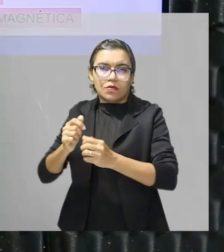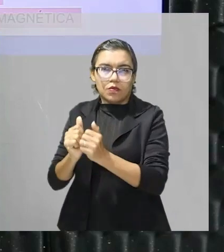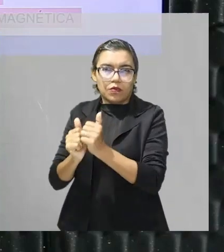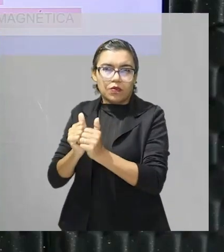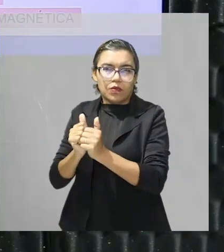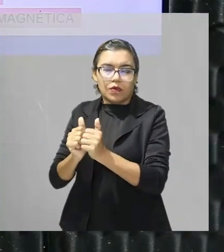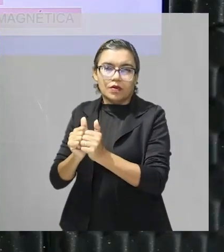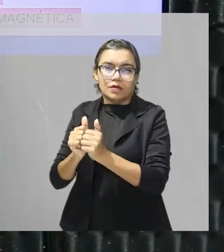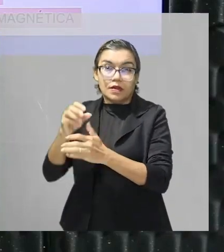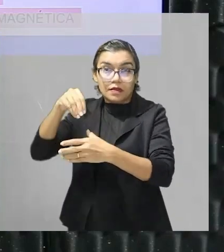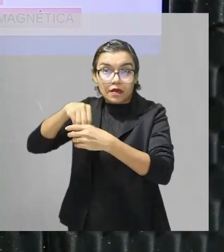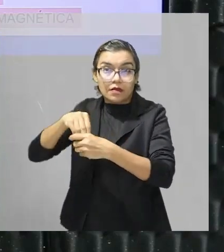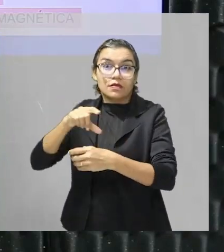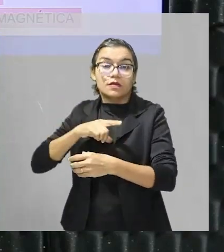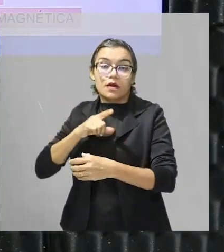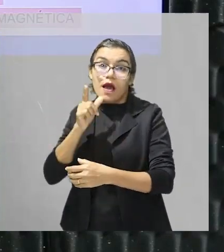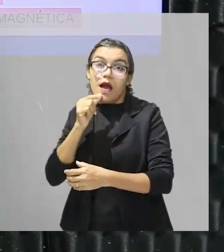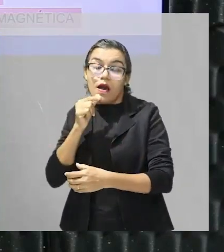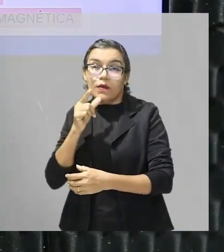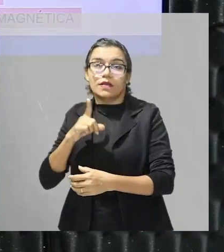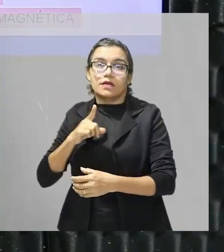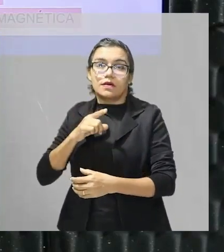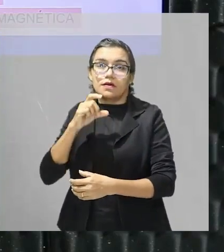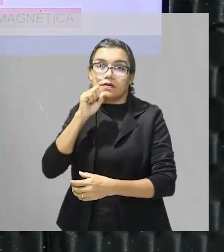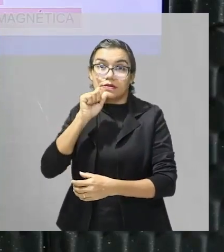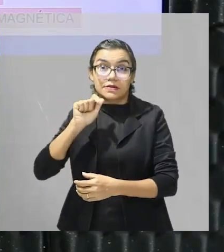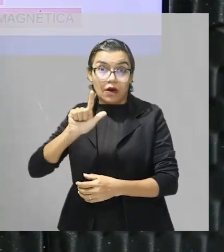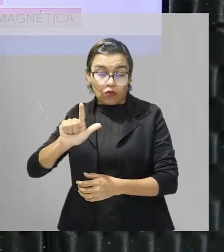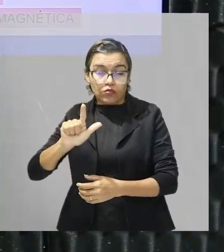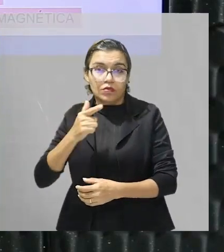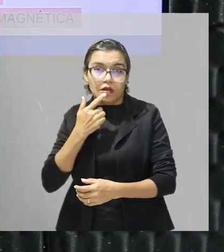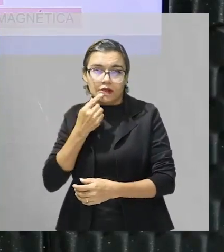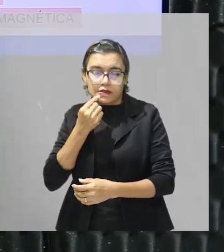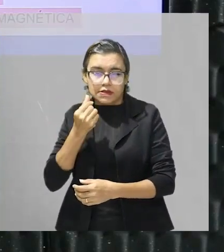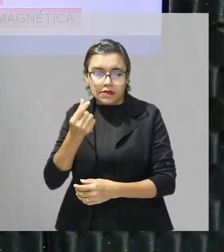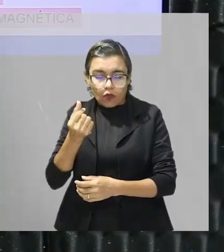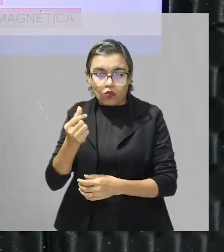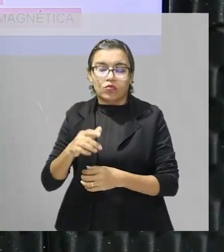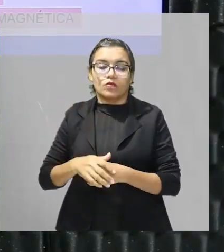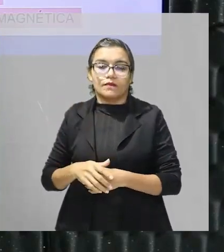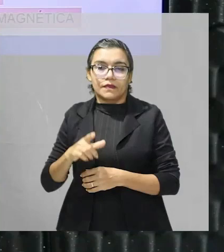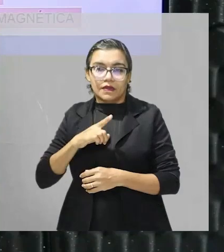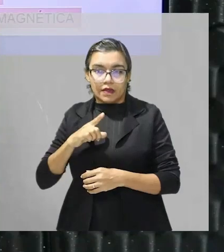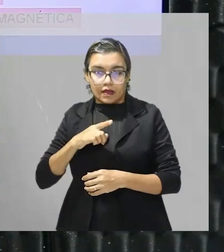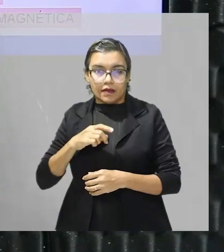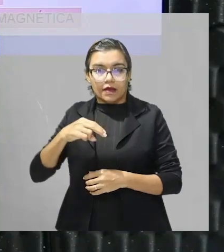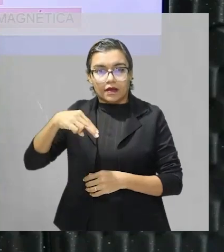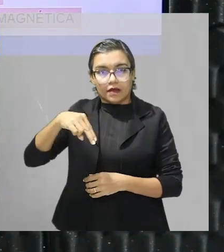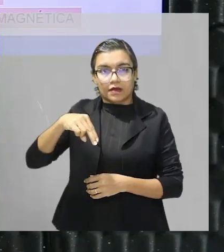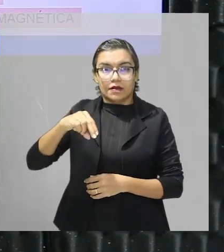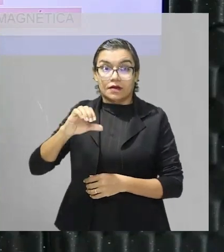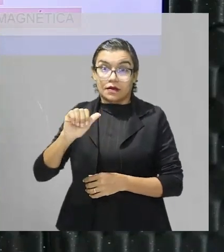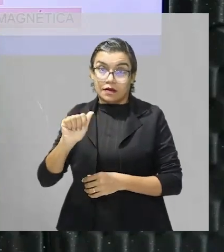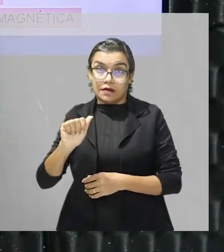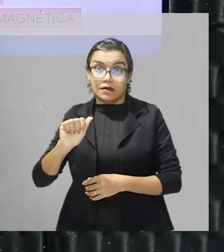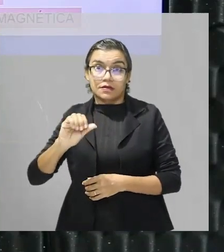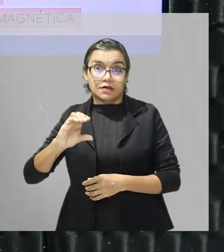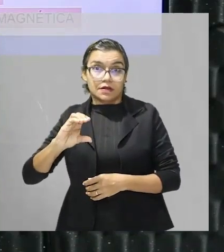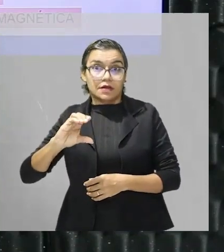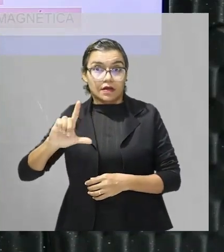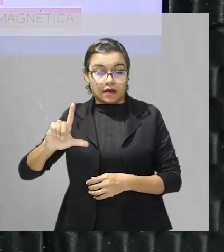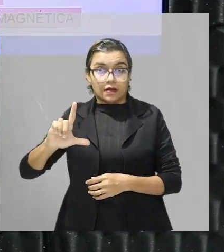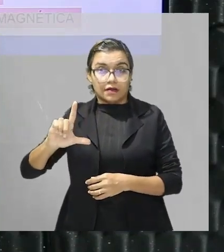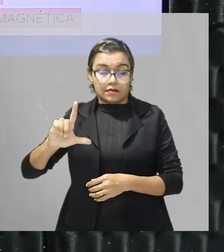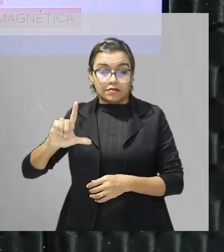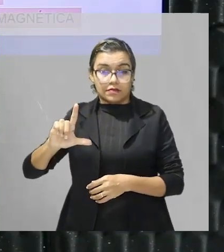sal de cozinha Ok é o nacl então nós temos um cátion metálico no caso é o